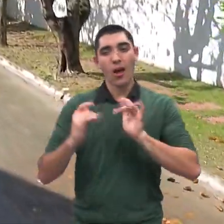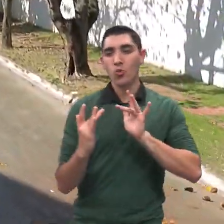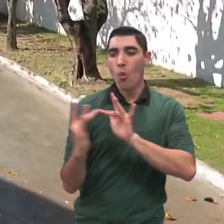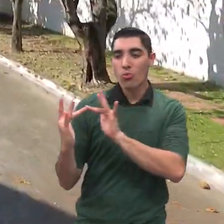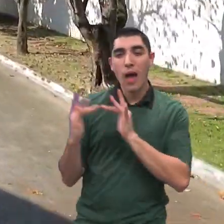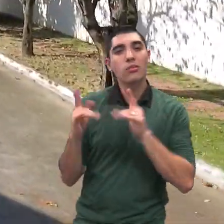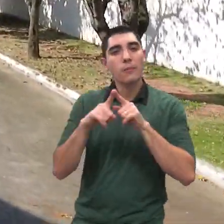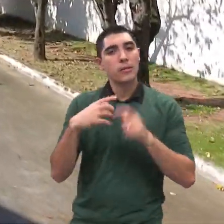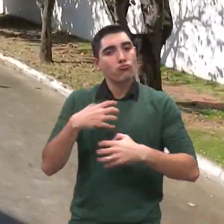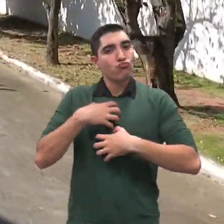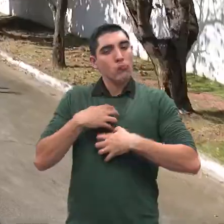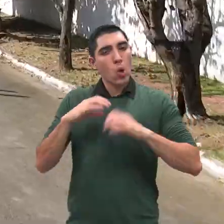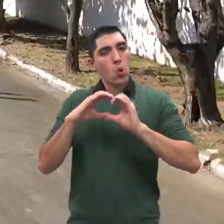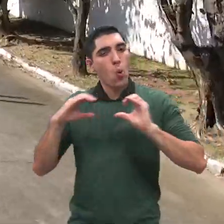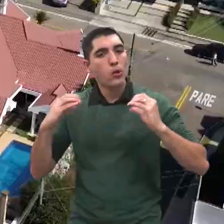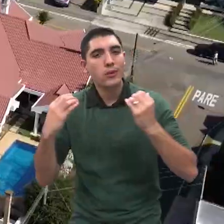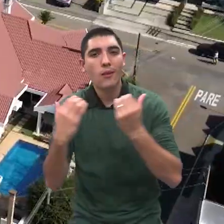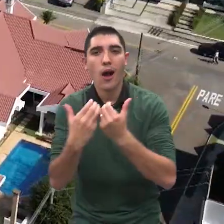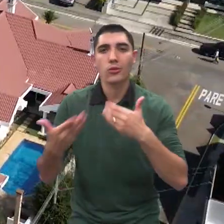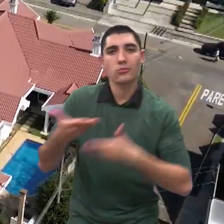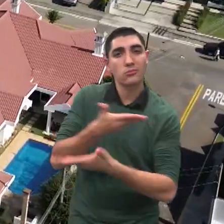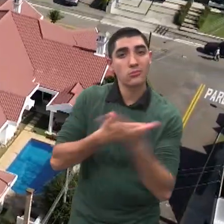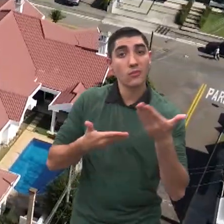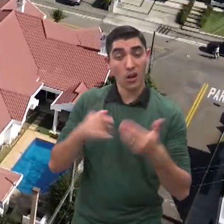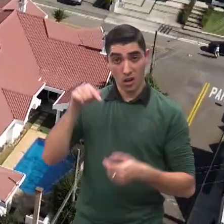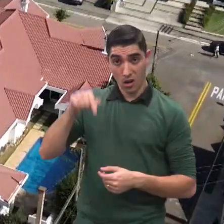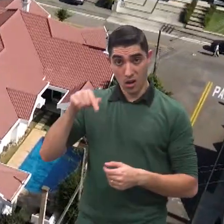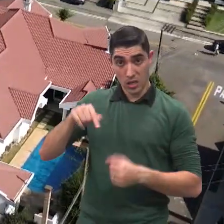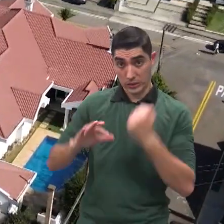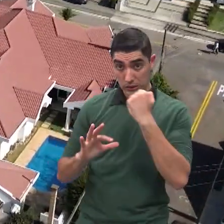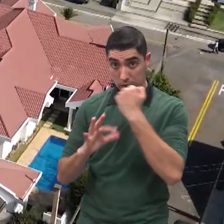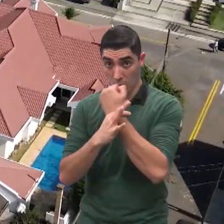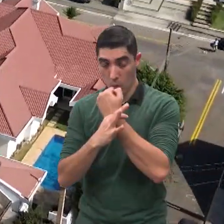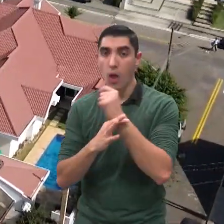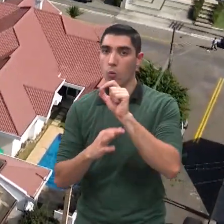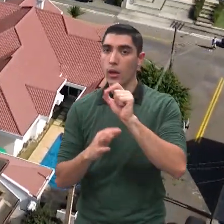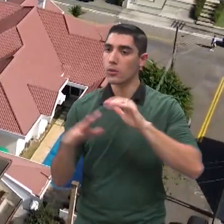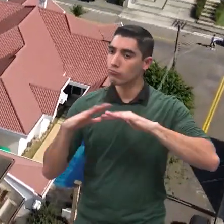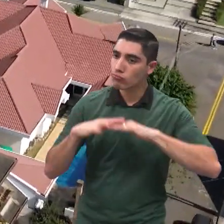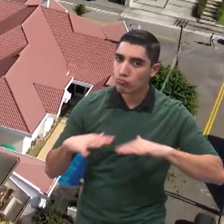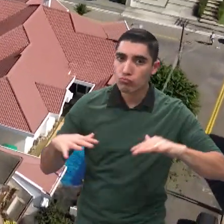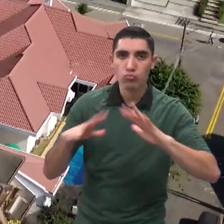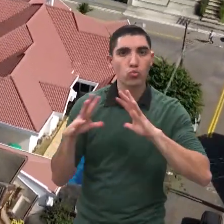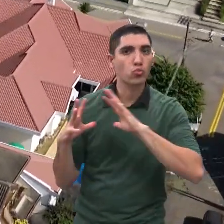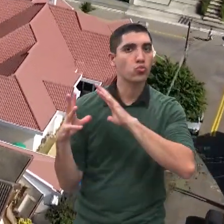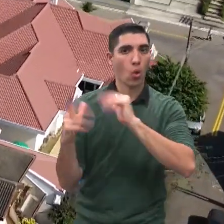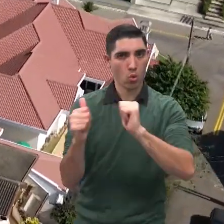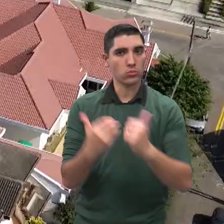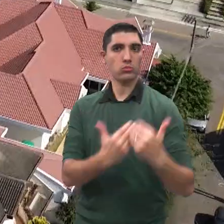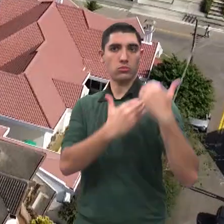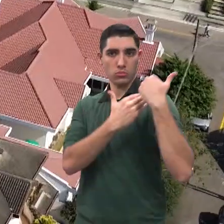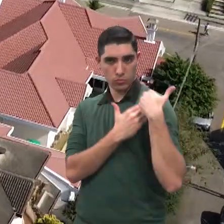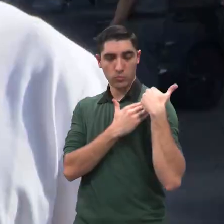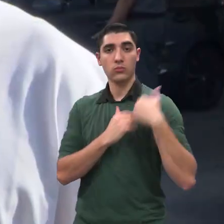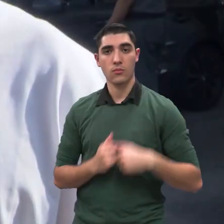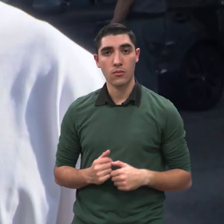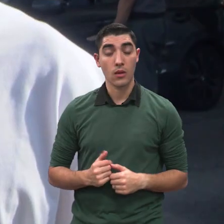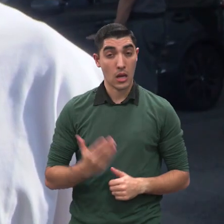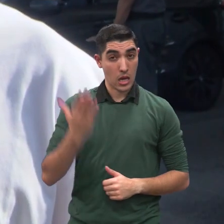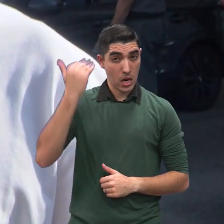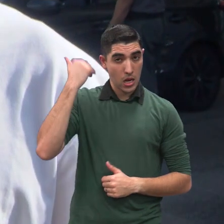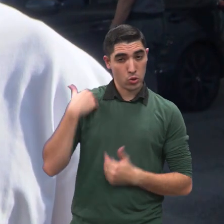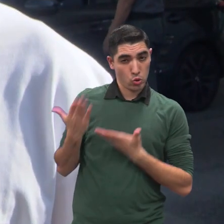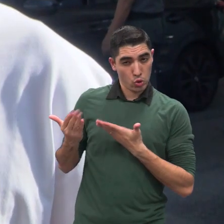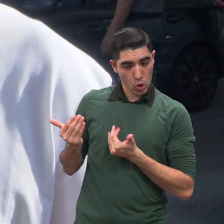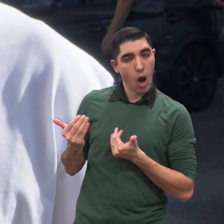reforça o senso de comunidade. A segurança, nesse caso, é responsabilidade compartilhada por todos. Eu